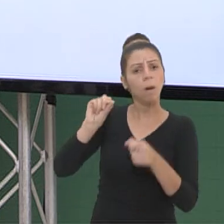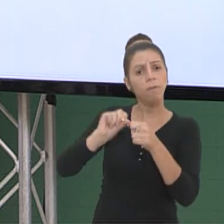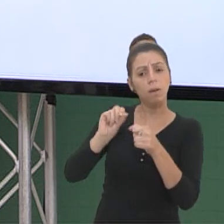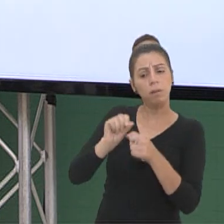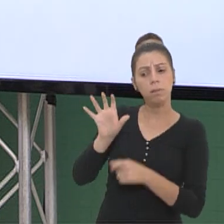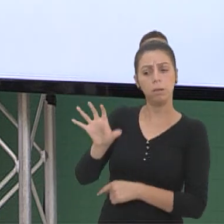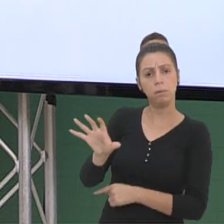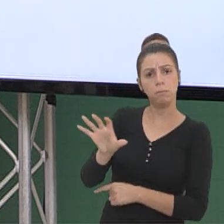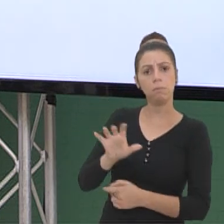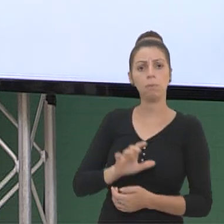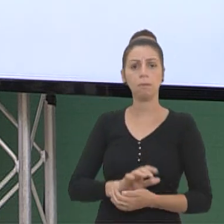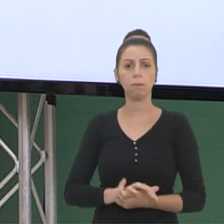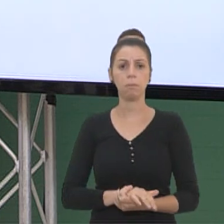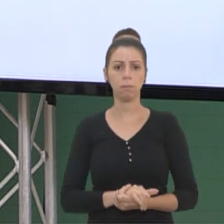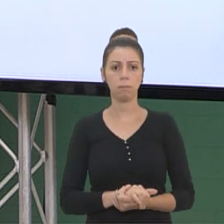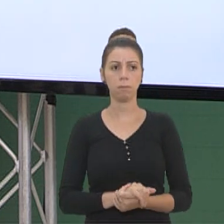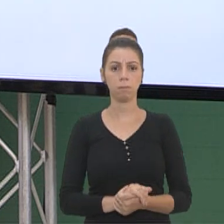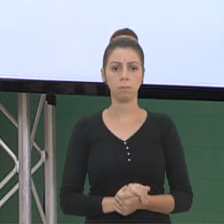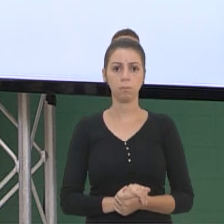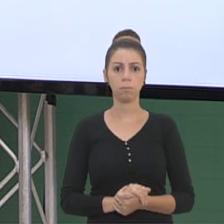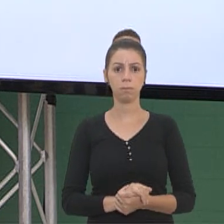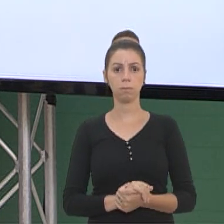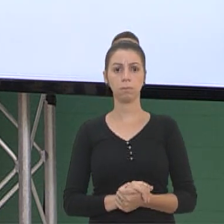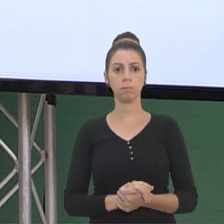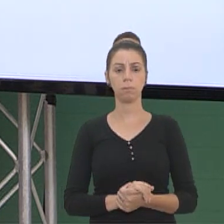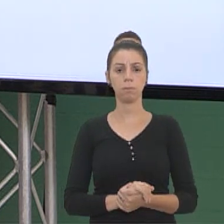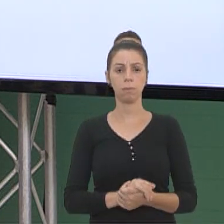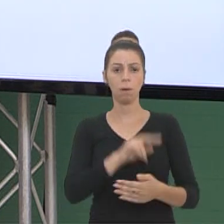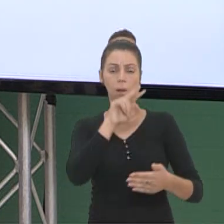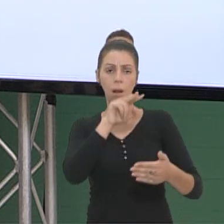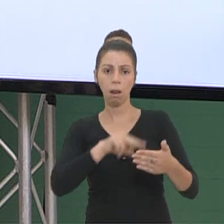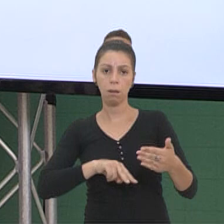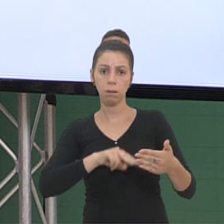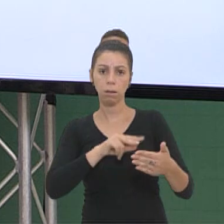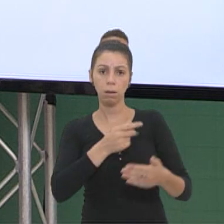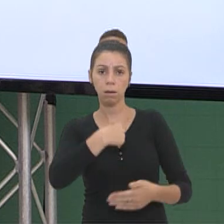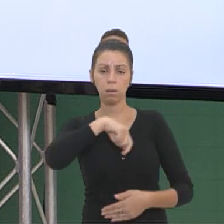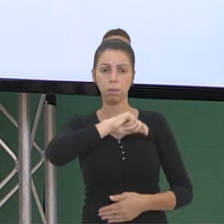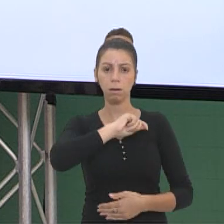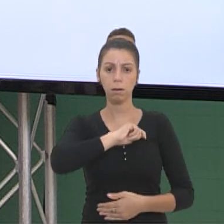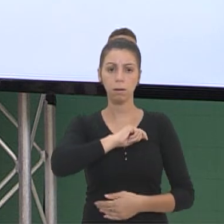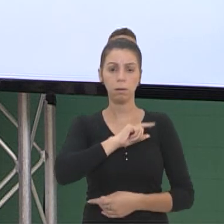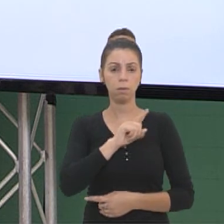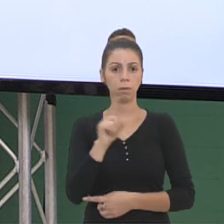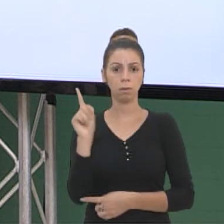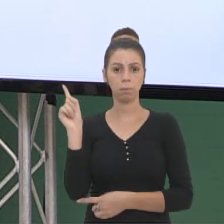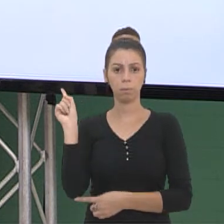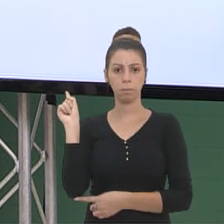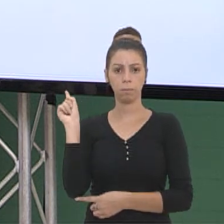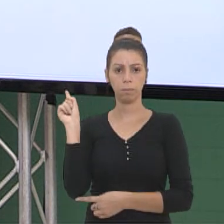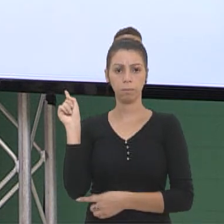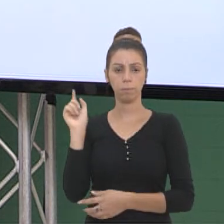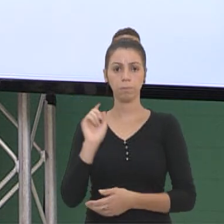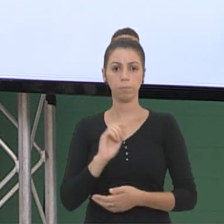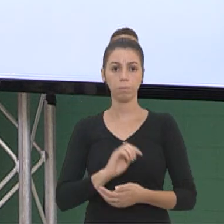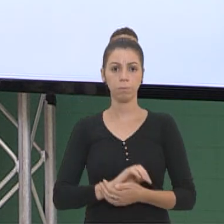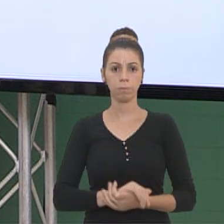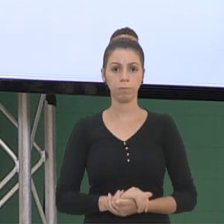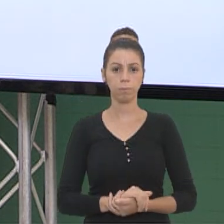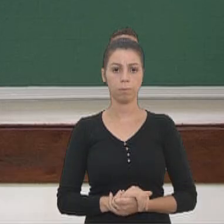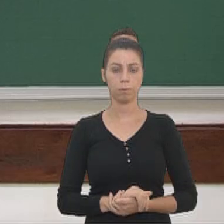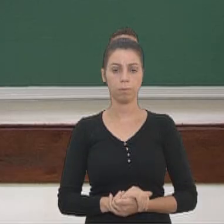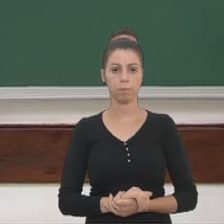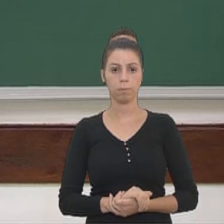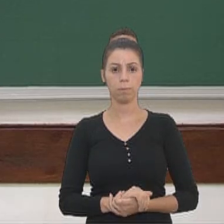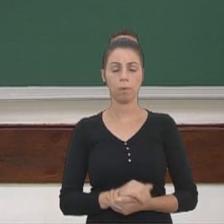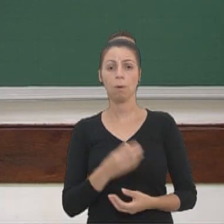ok? Como é a formação, então, do imperativo negativo? Como